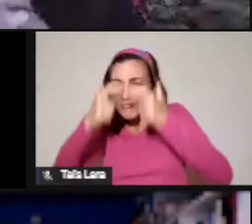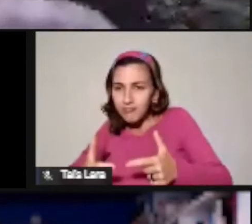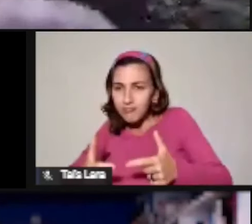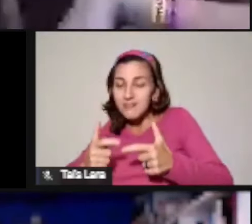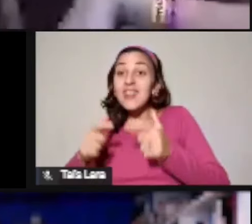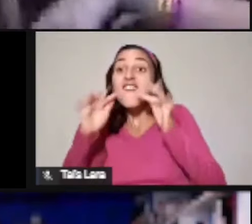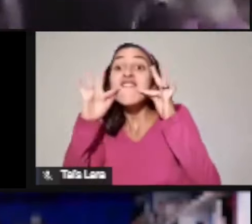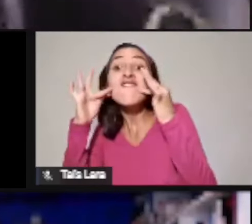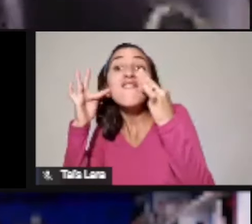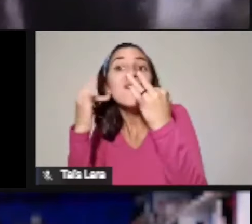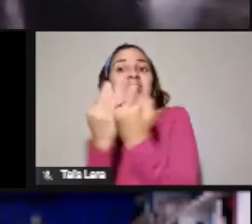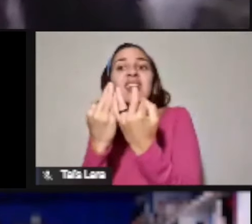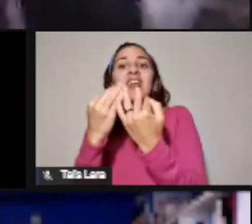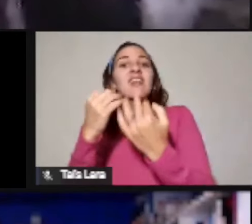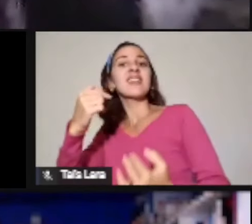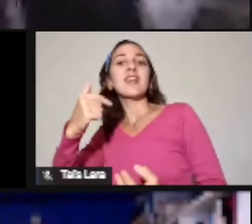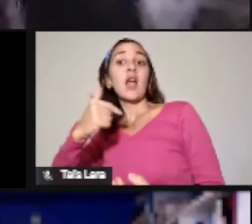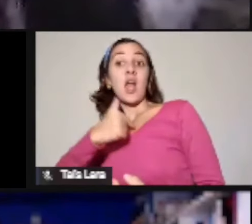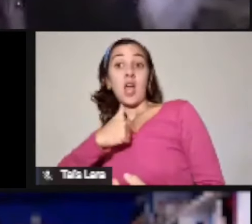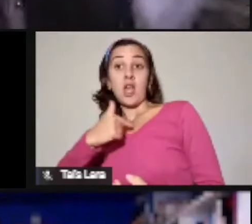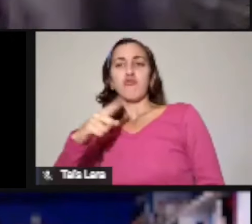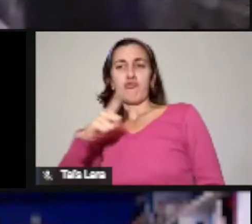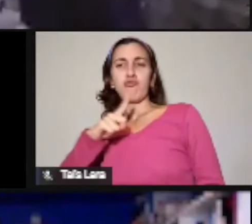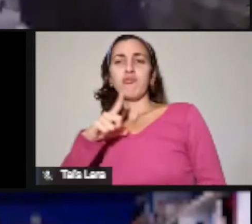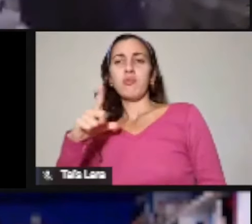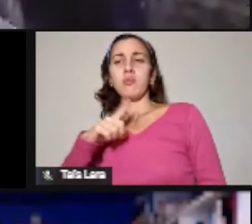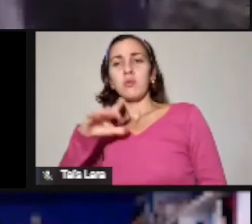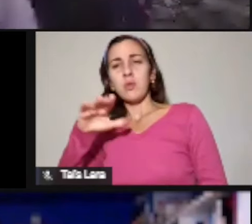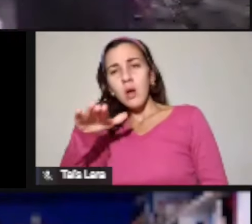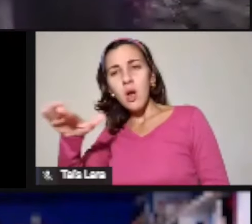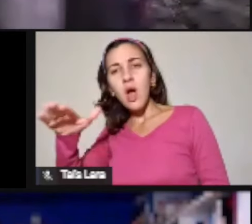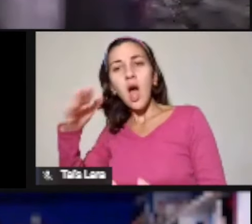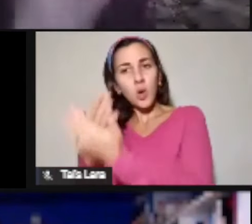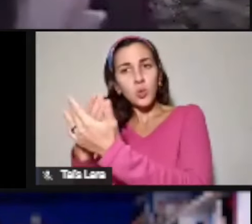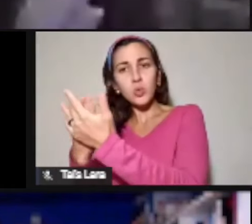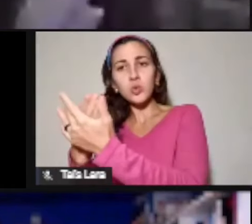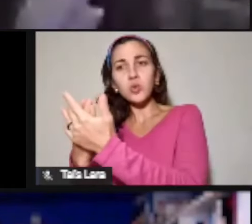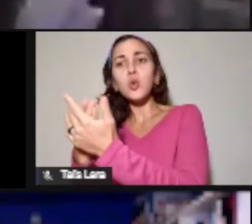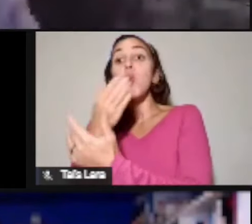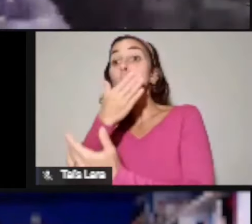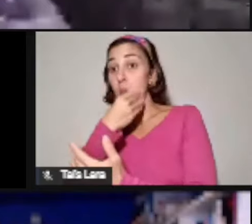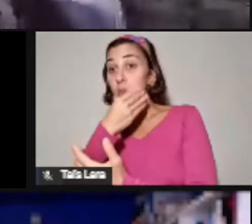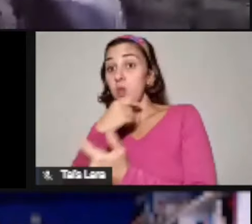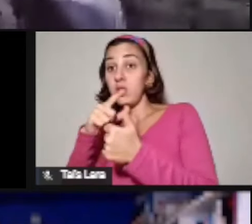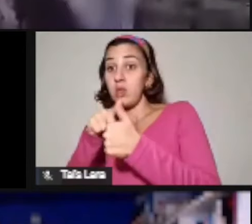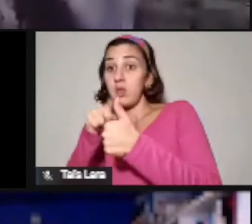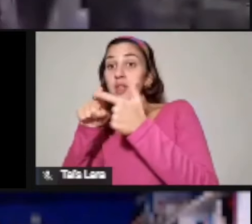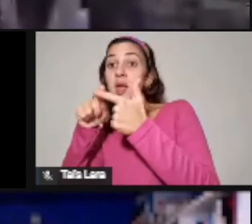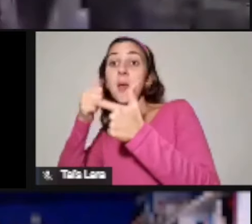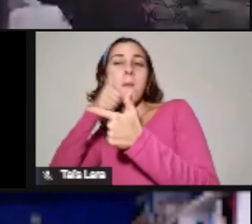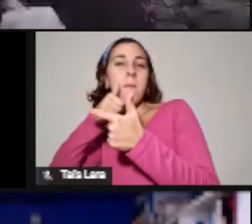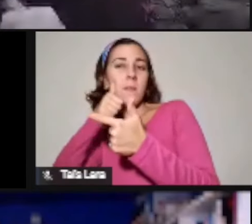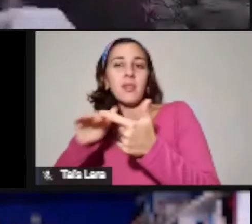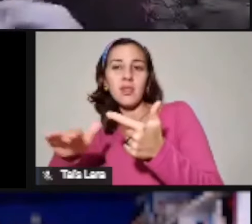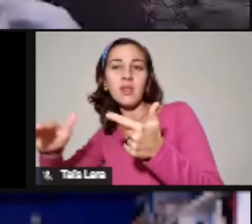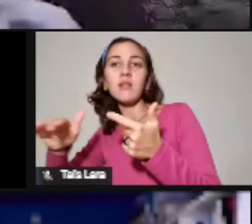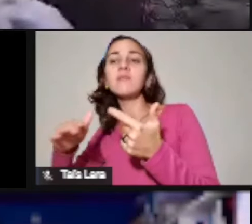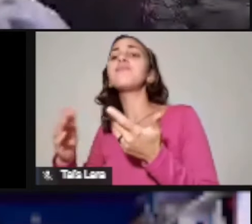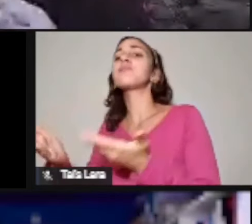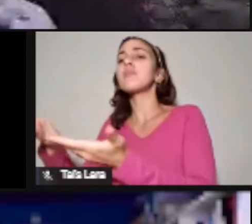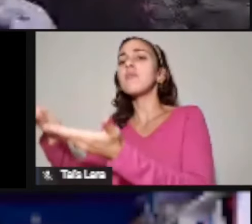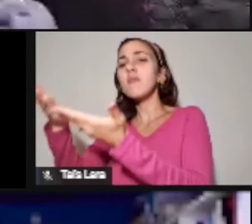desses alunos que eu mantenho contato até hoje, que é um menino e uma menina, que na época que chegaram